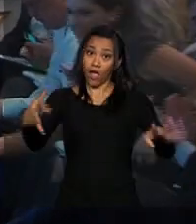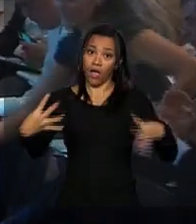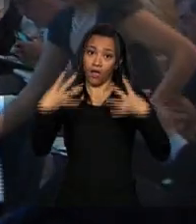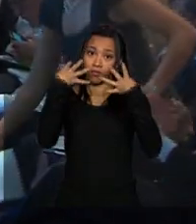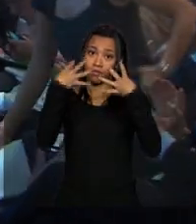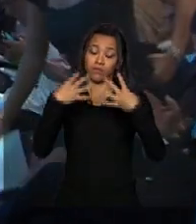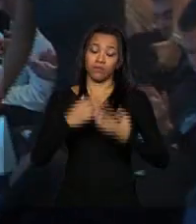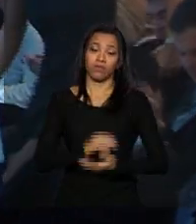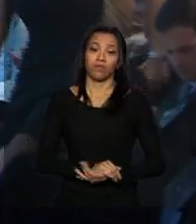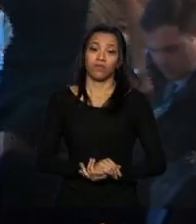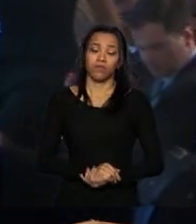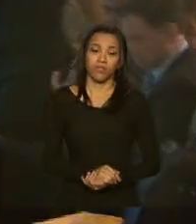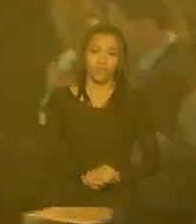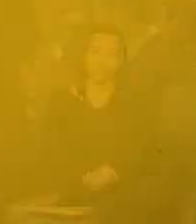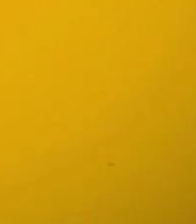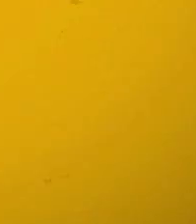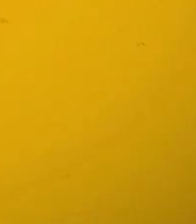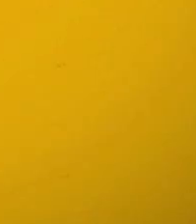C